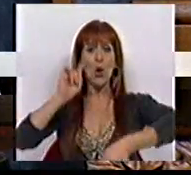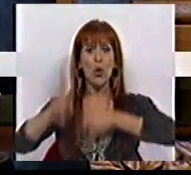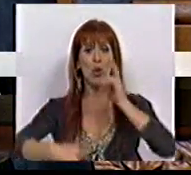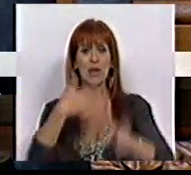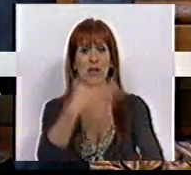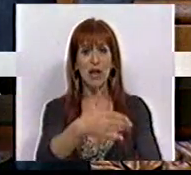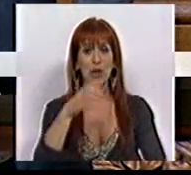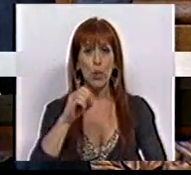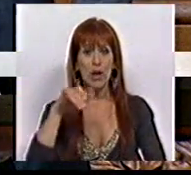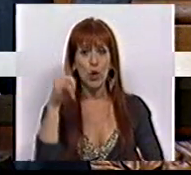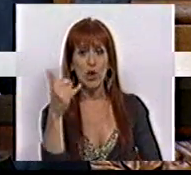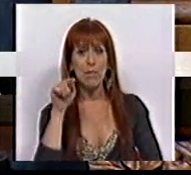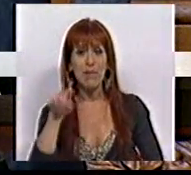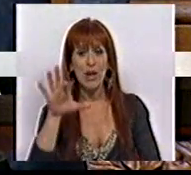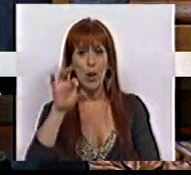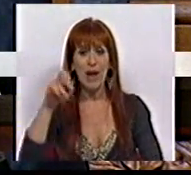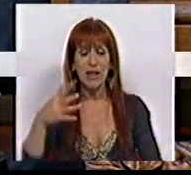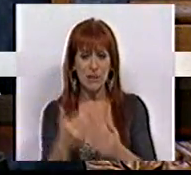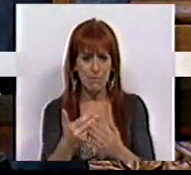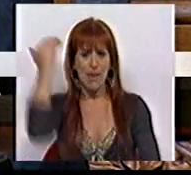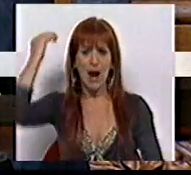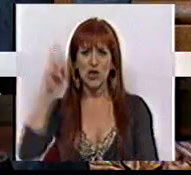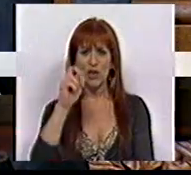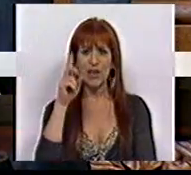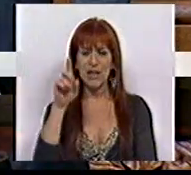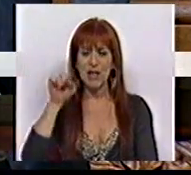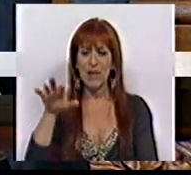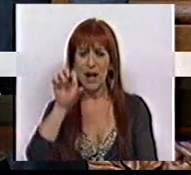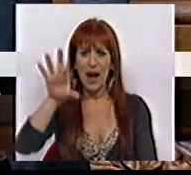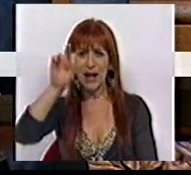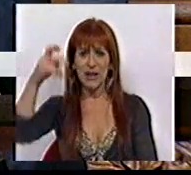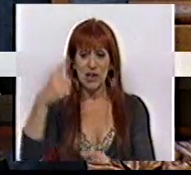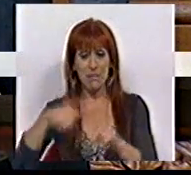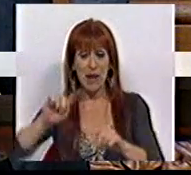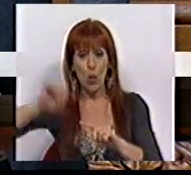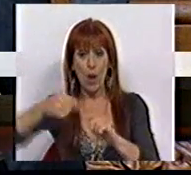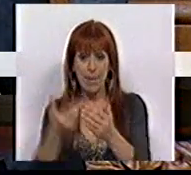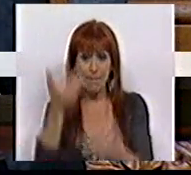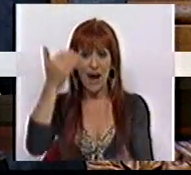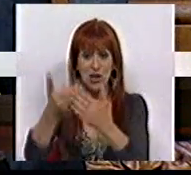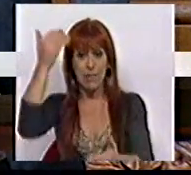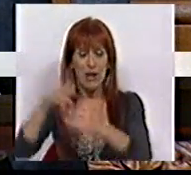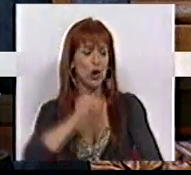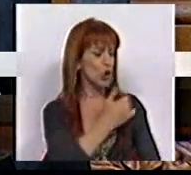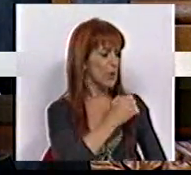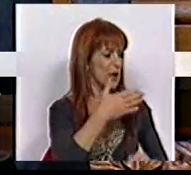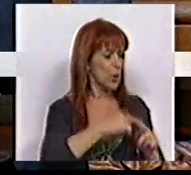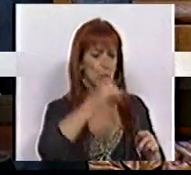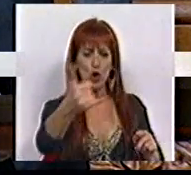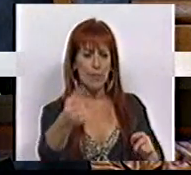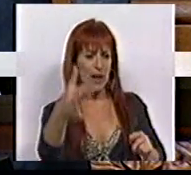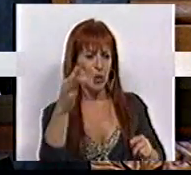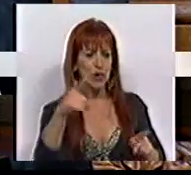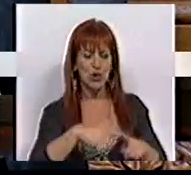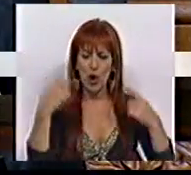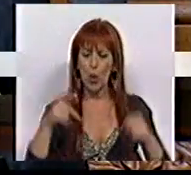de 102 mil hectares. Arderam mais 36 mil hectares em média por ano. Entre 2001 e